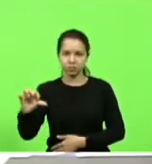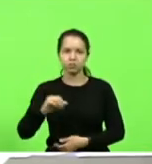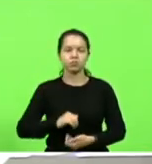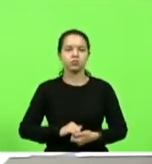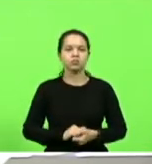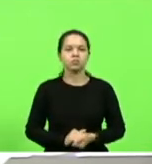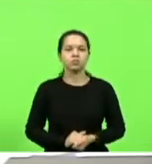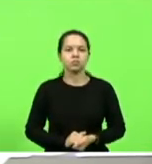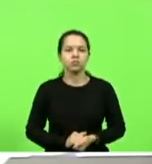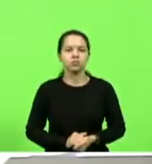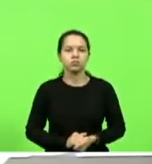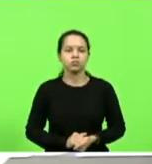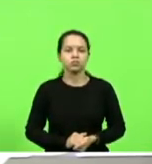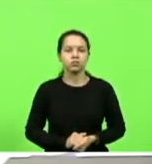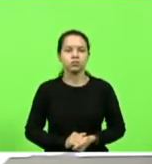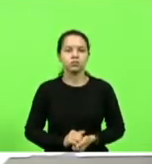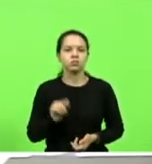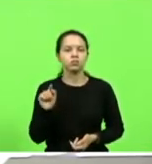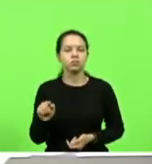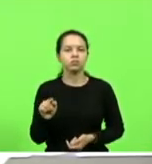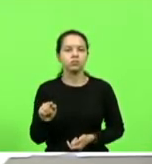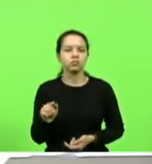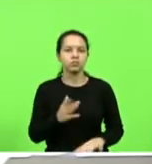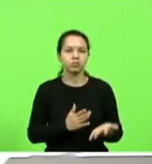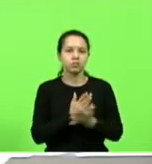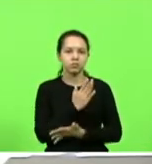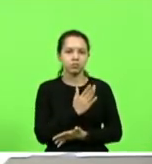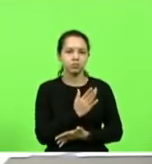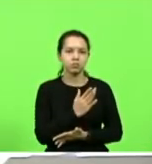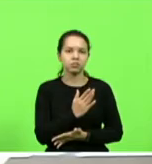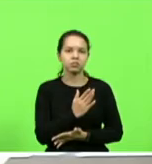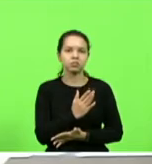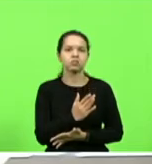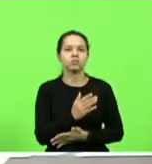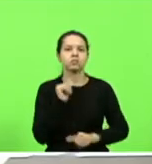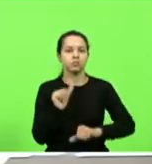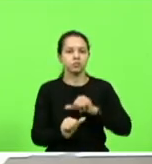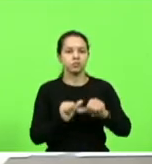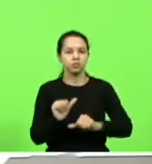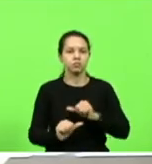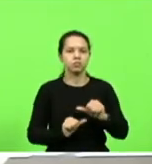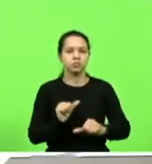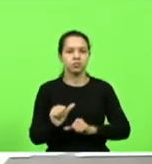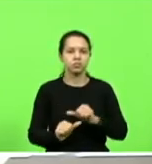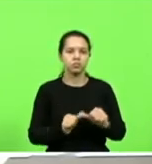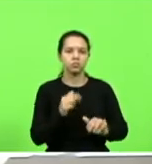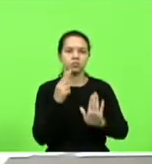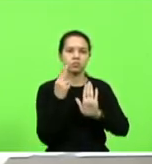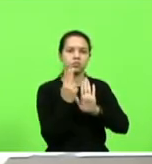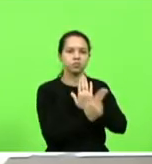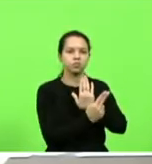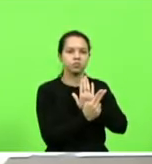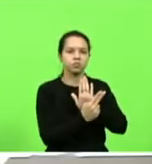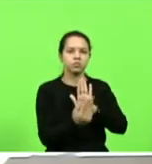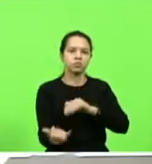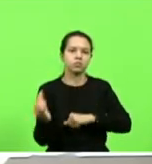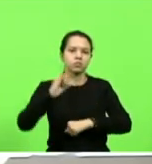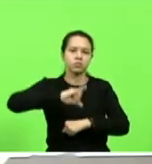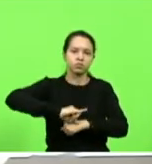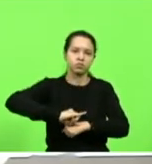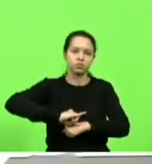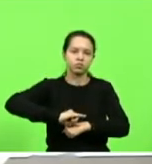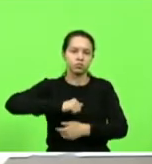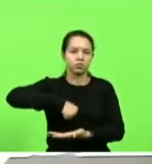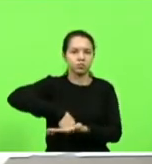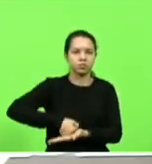362.2/2019, que aprova e muda a denominação da capital do alho de Santa